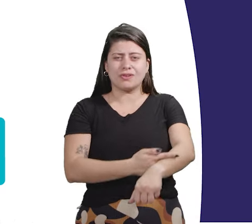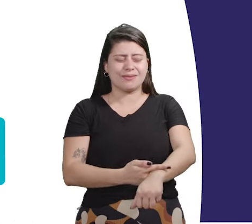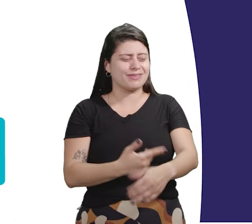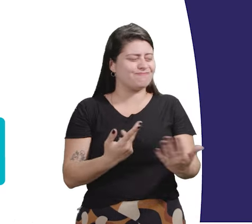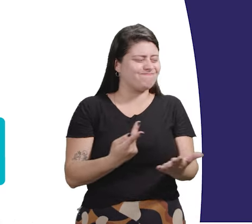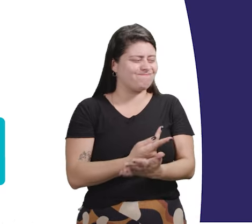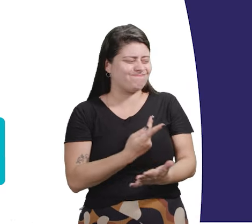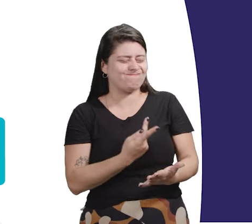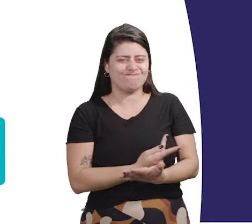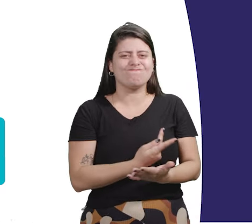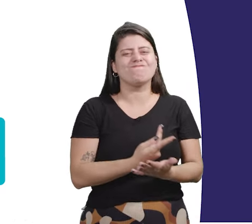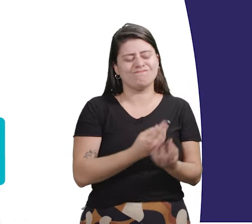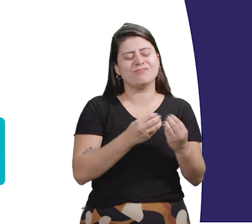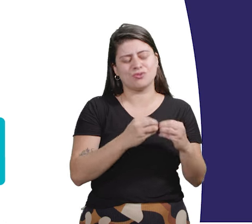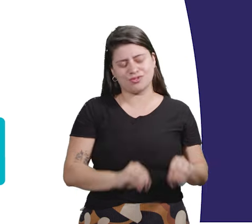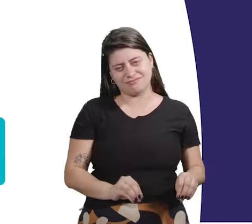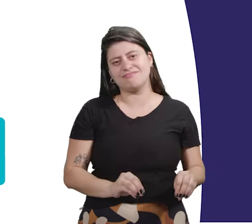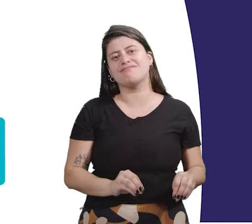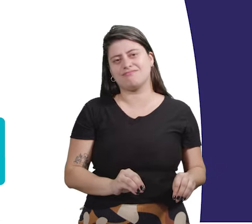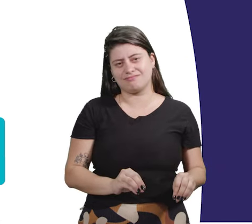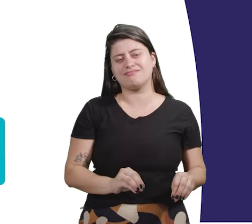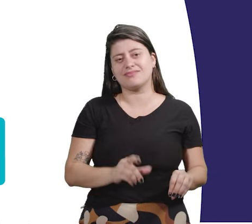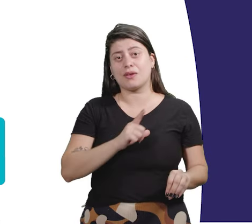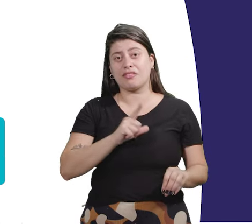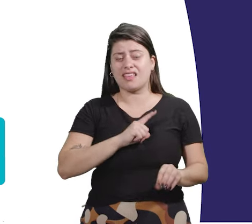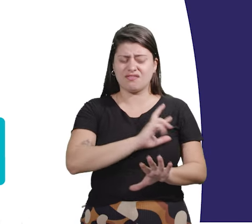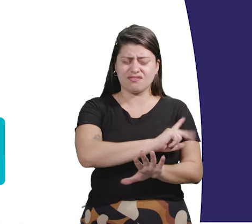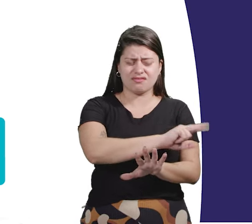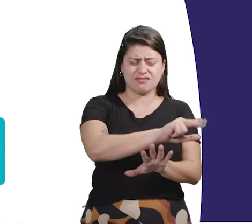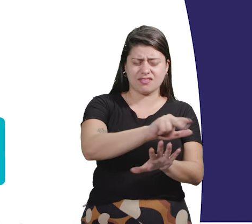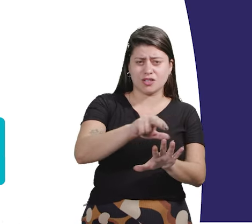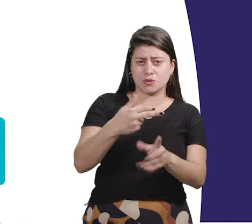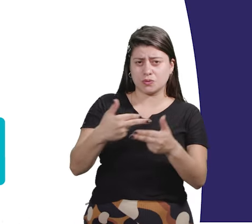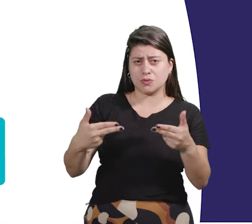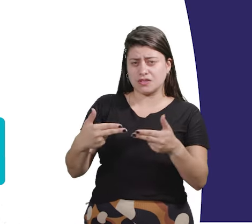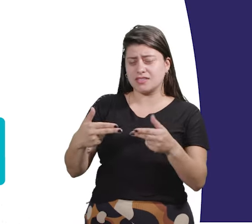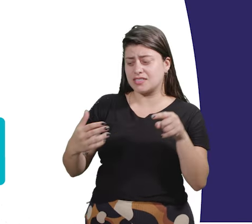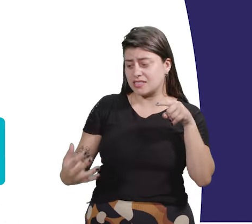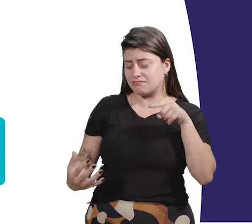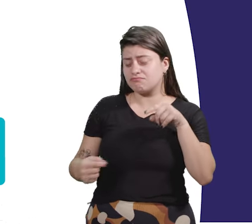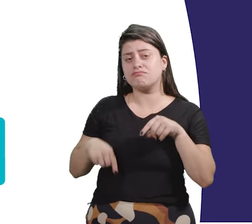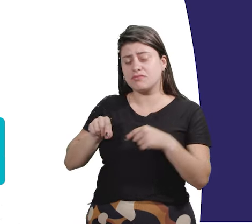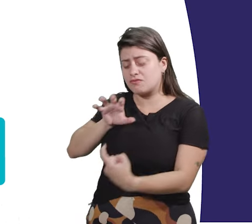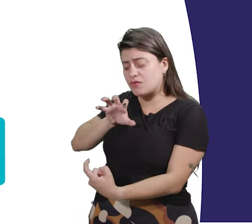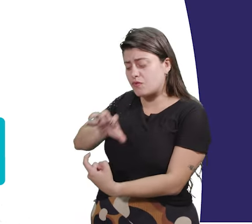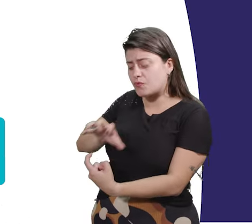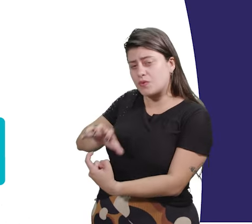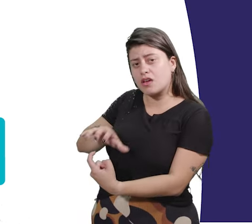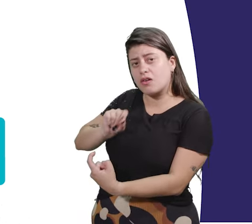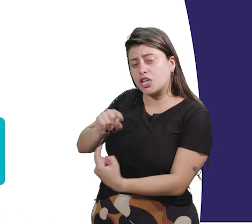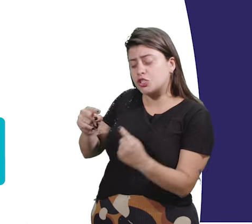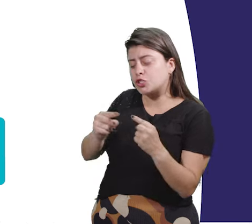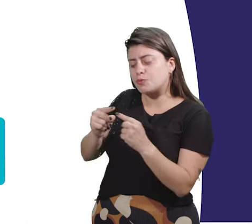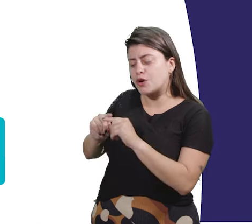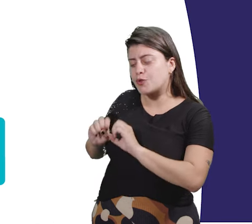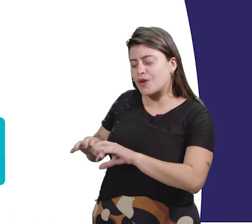que podem ser, sim, influência do tipo de educação ou da exposição que sofreu ali na sua